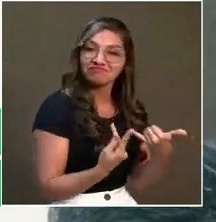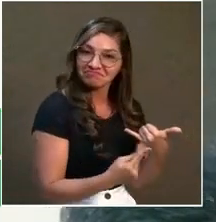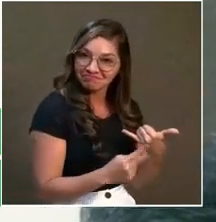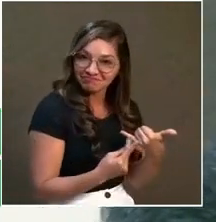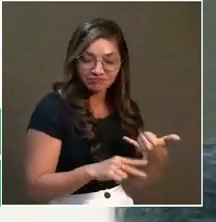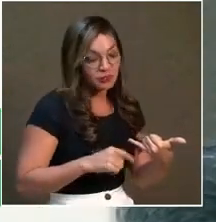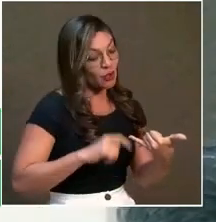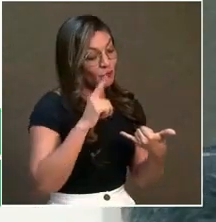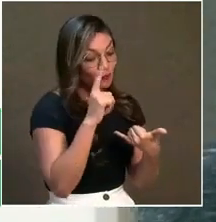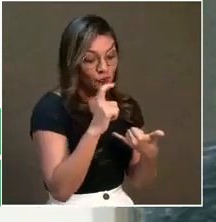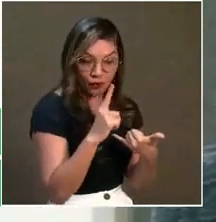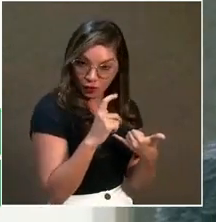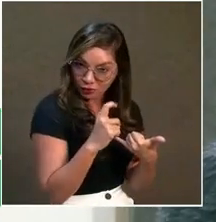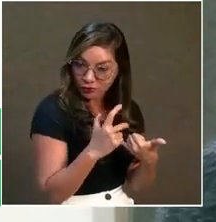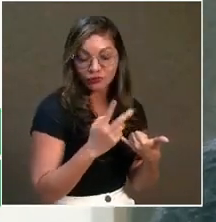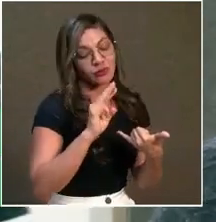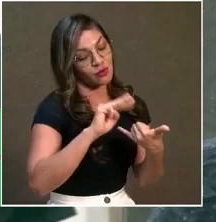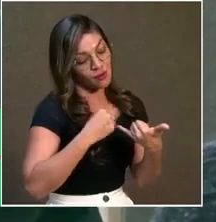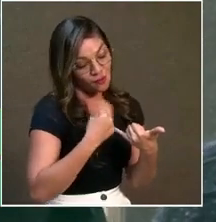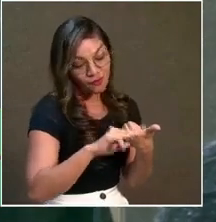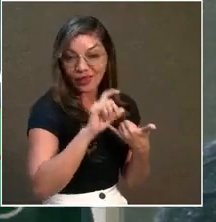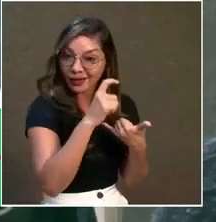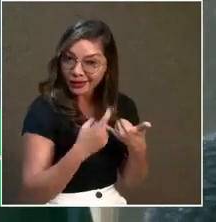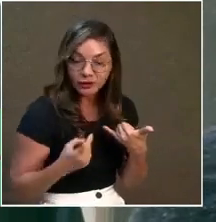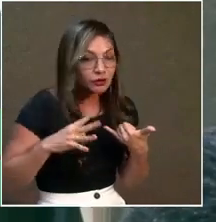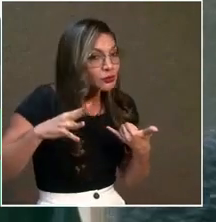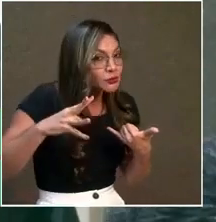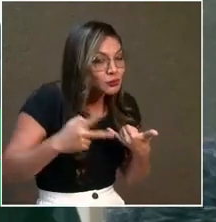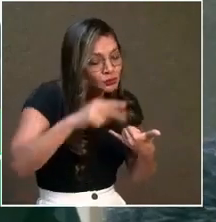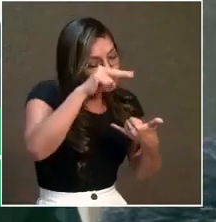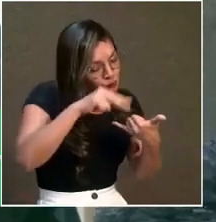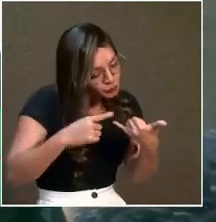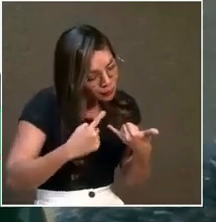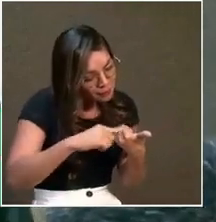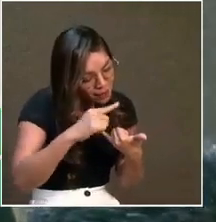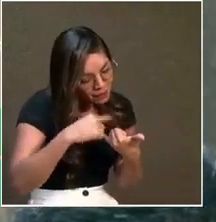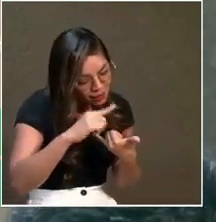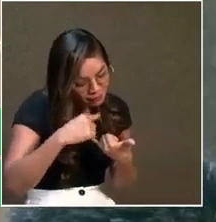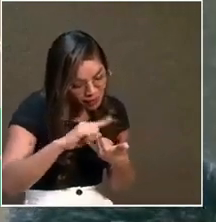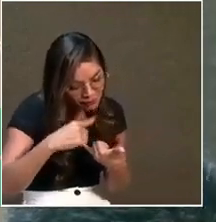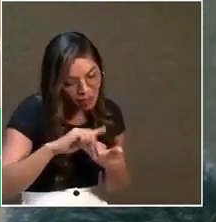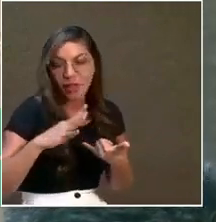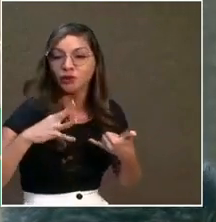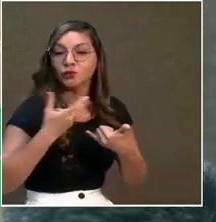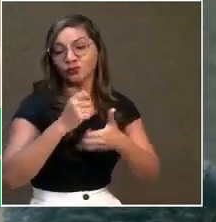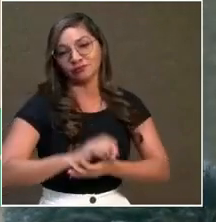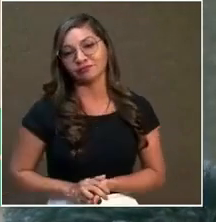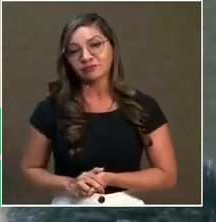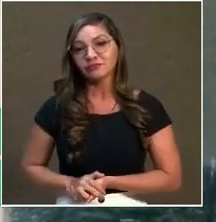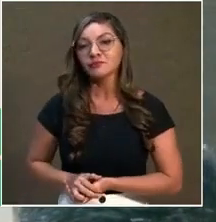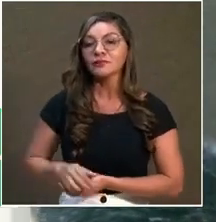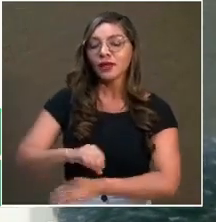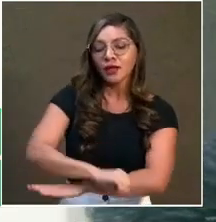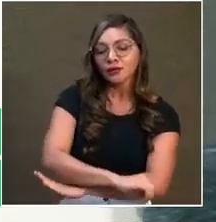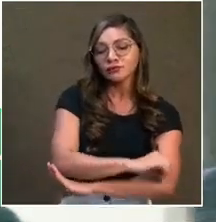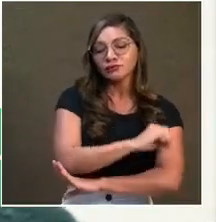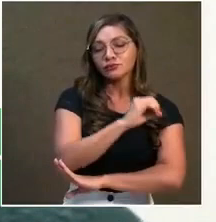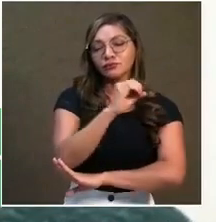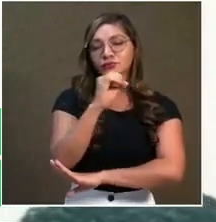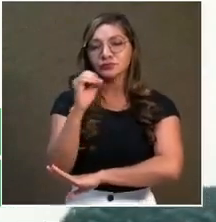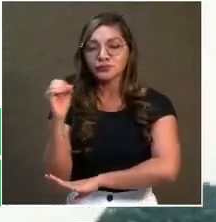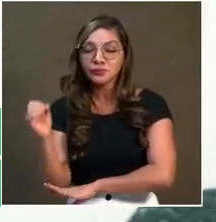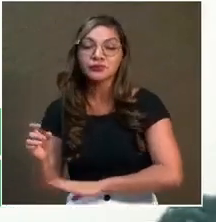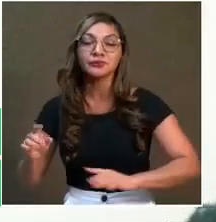viu foto, conversa, tudo. Pela manhã, ele conversou